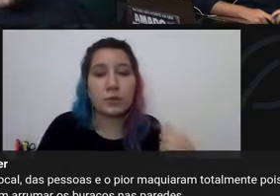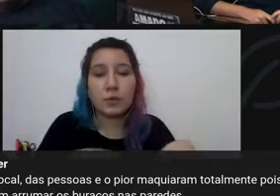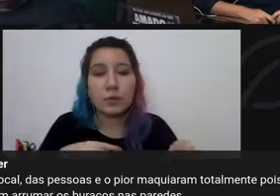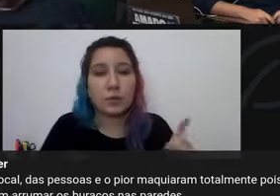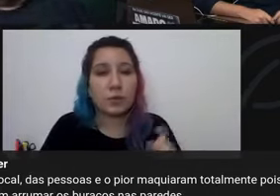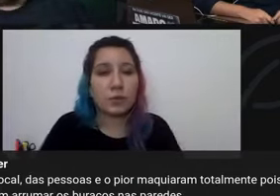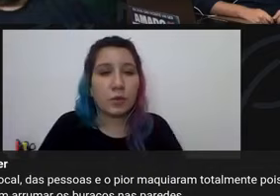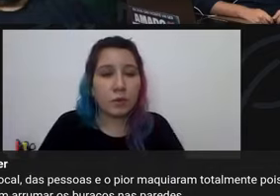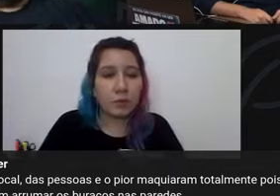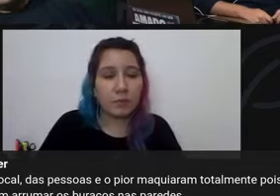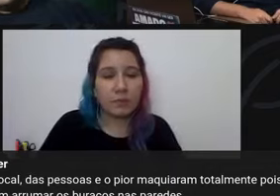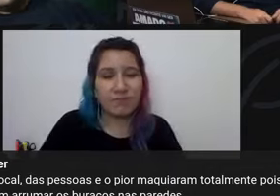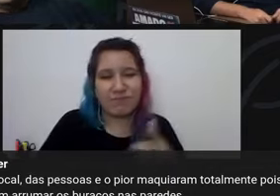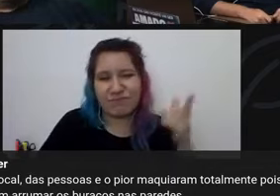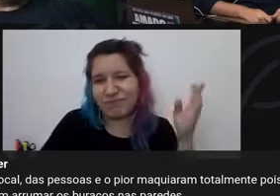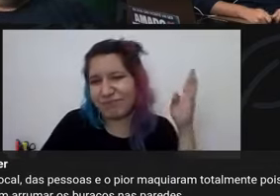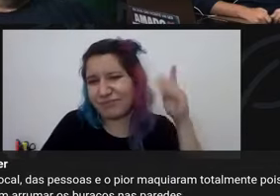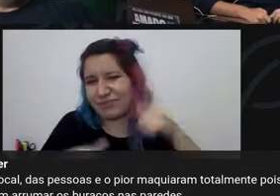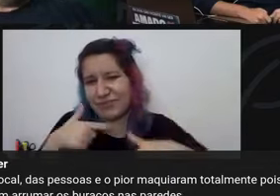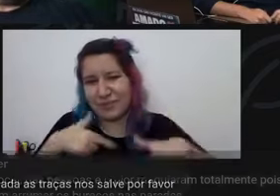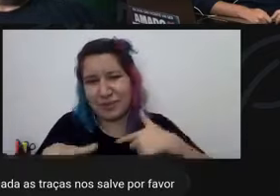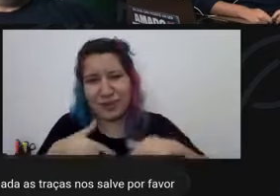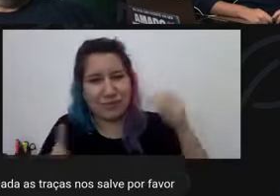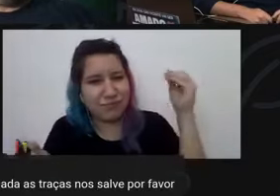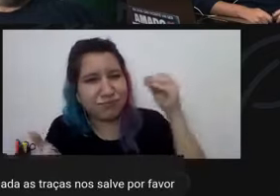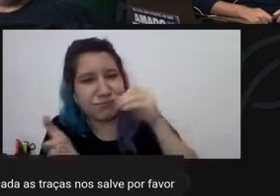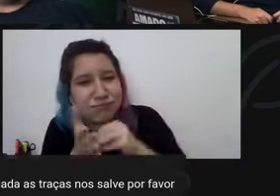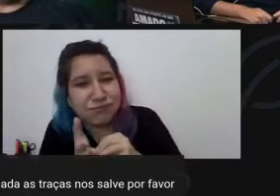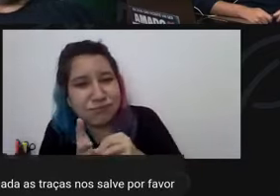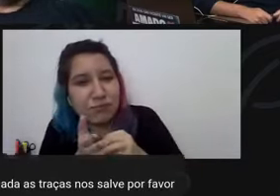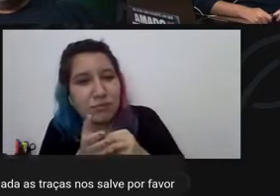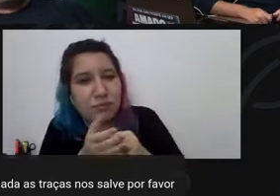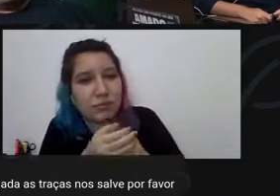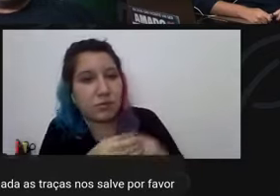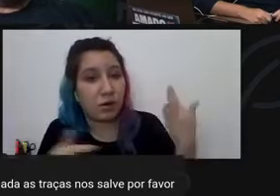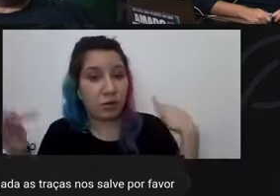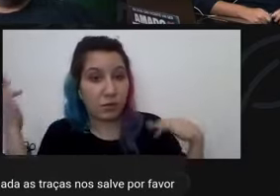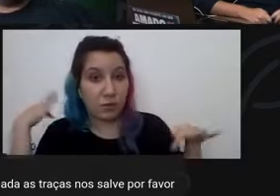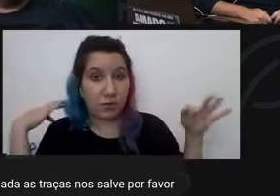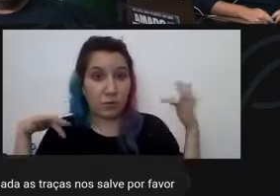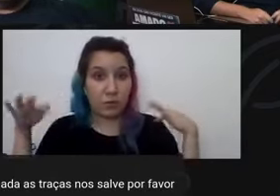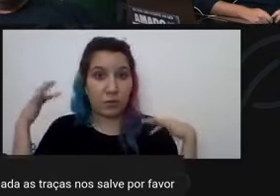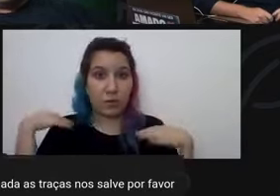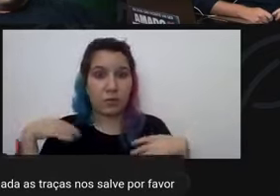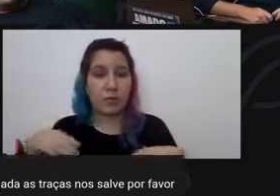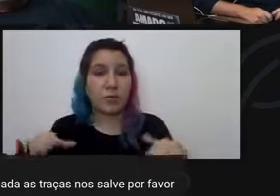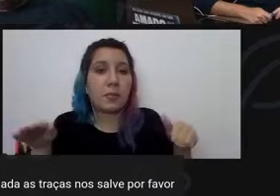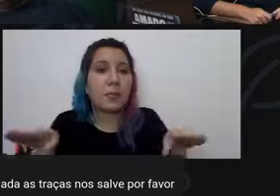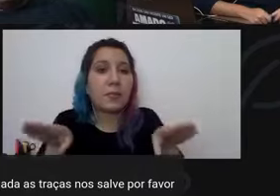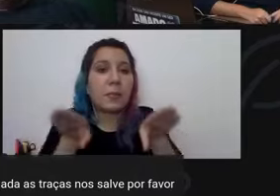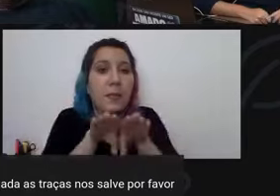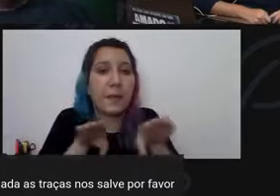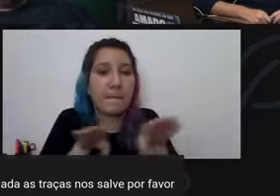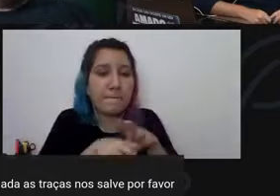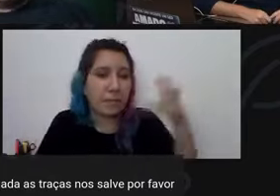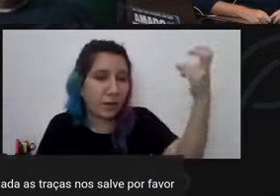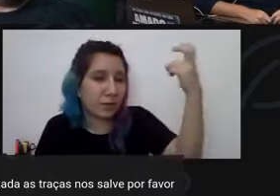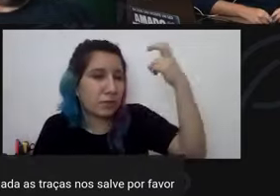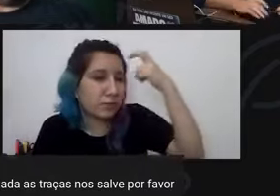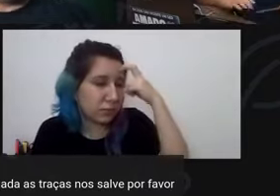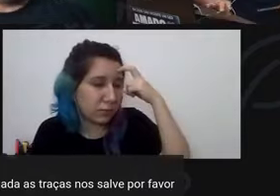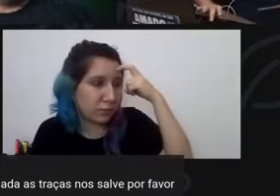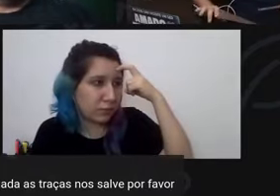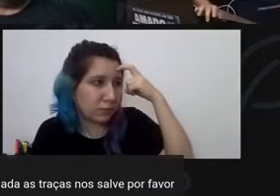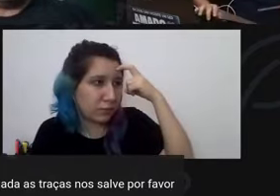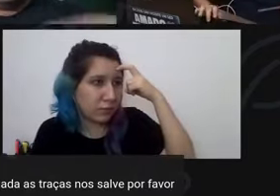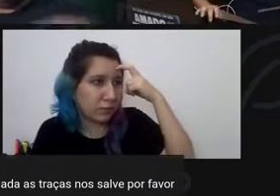mal trabalhado também. Então a gente está falando de atrativos de turismo, mas estamos falando também da nossa cultura, né? Então não dá para